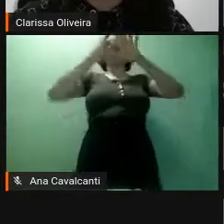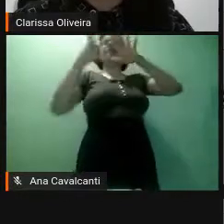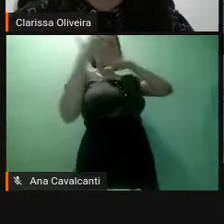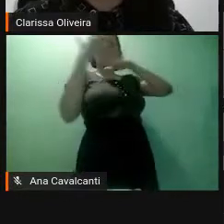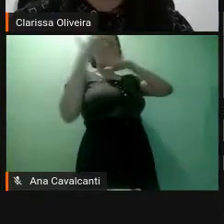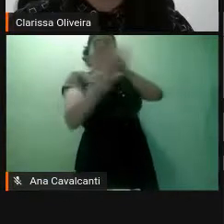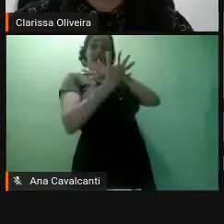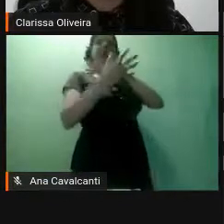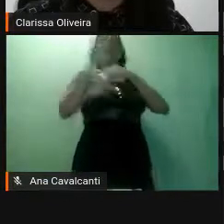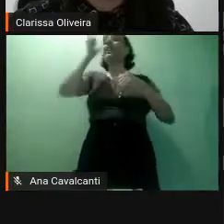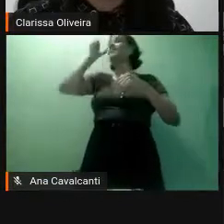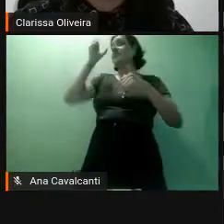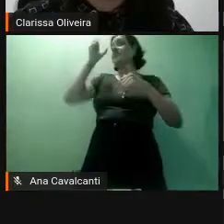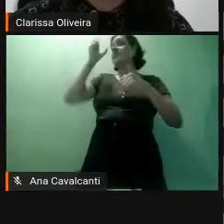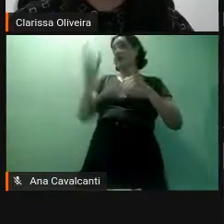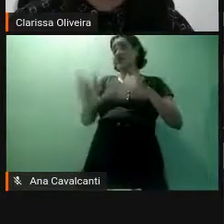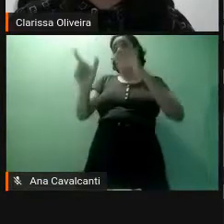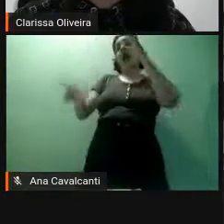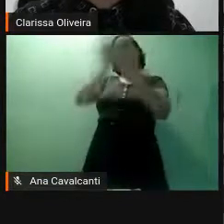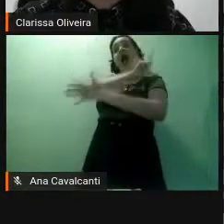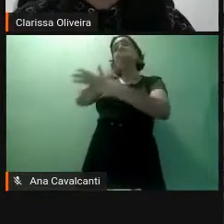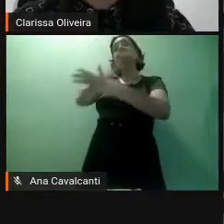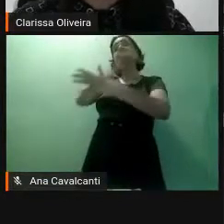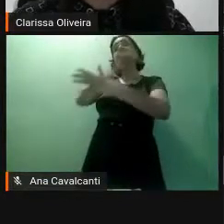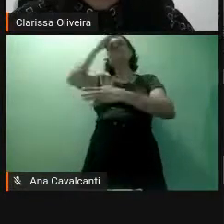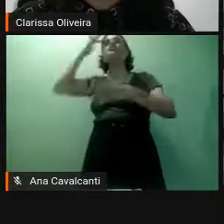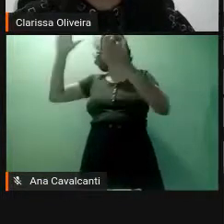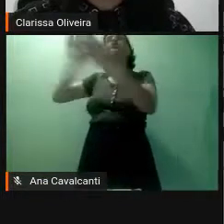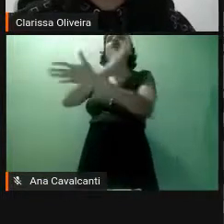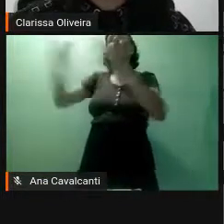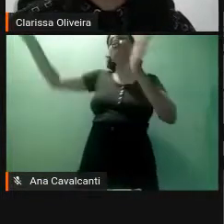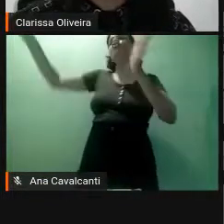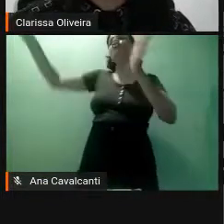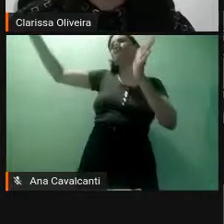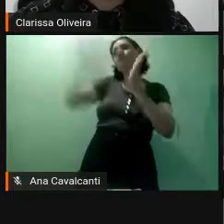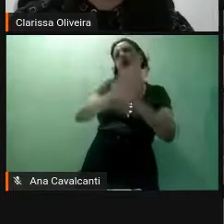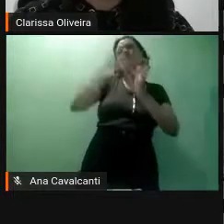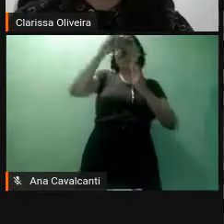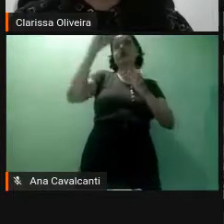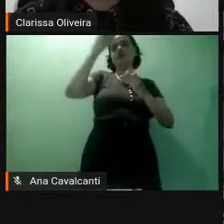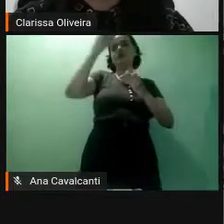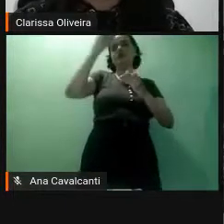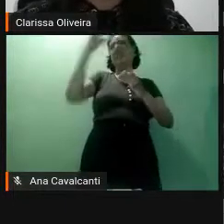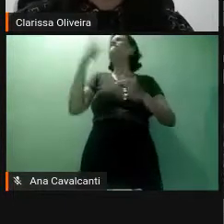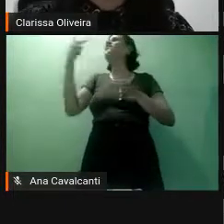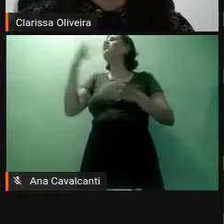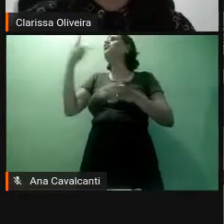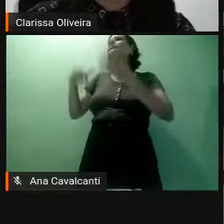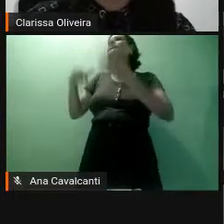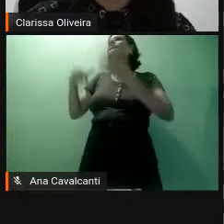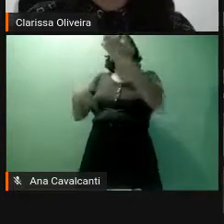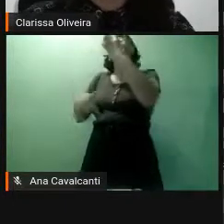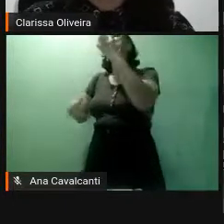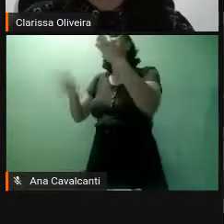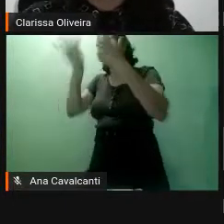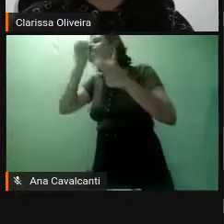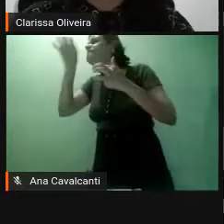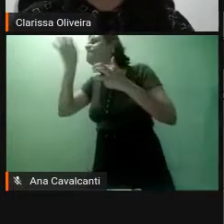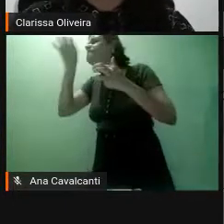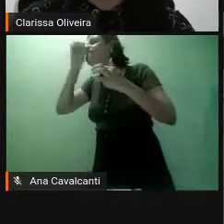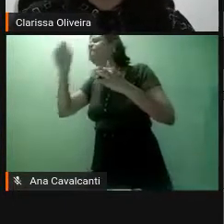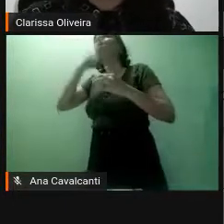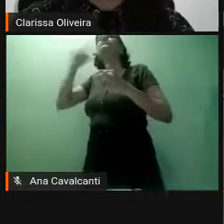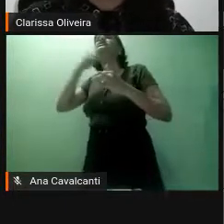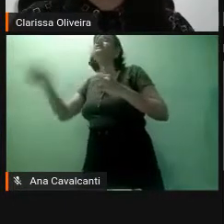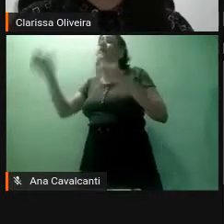interessante porque existiam algumas pessoas que chegavam lá só falando que perdeu o olfato e estava sentindo um pouco de dor de